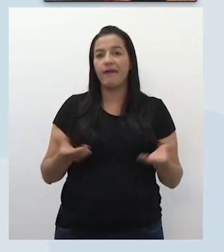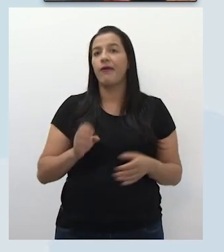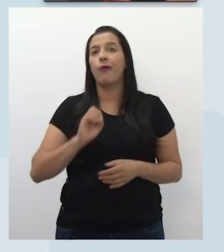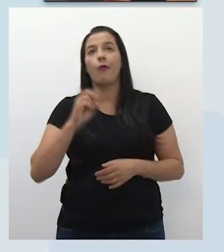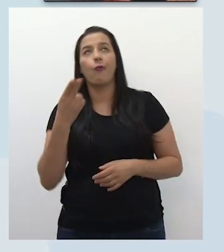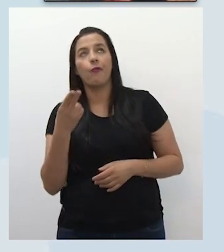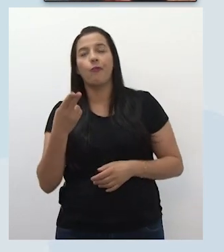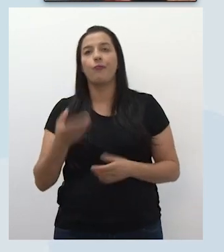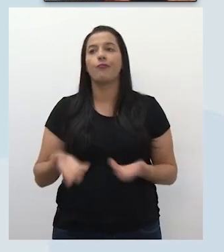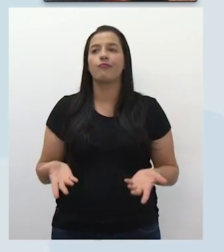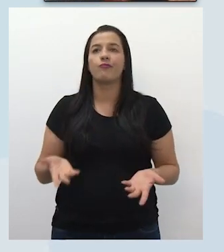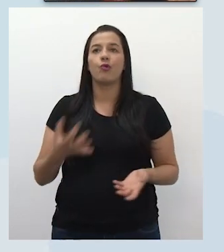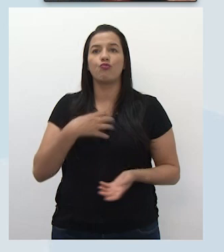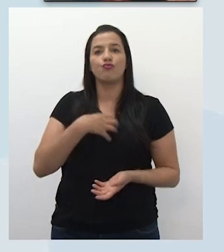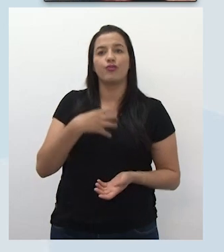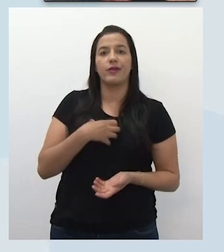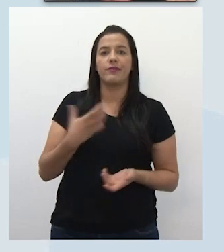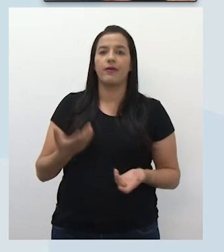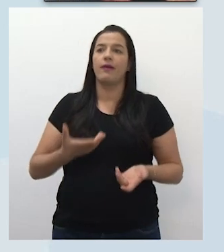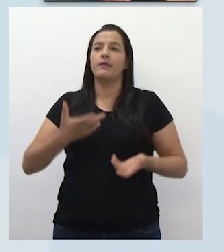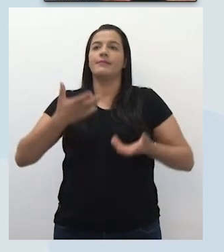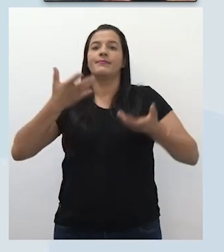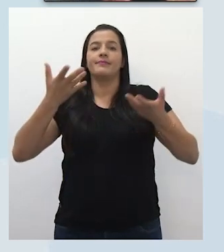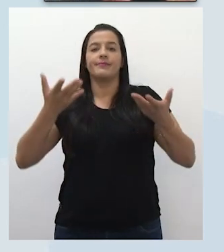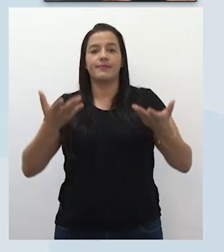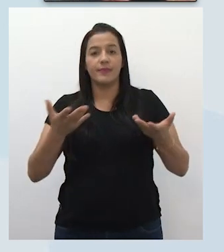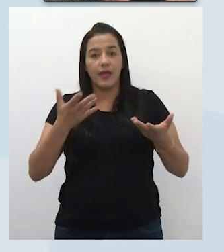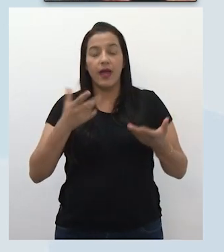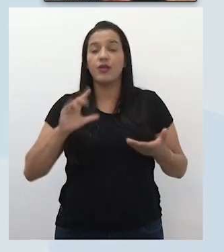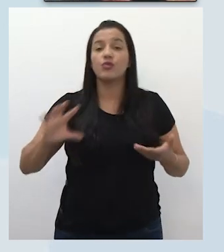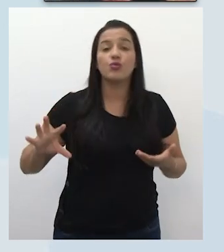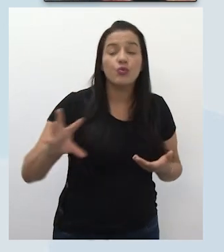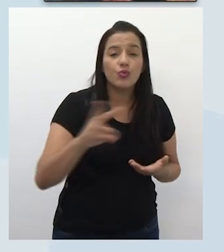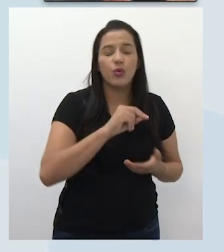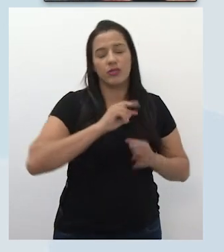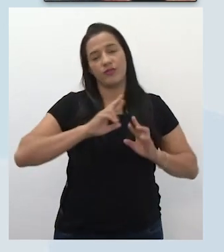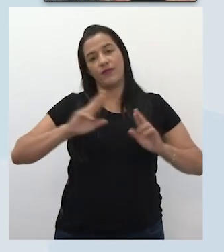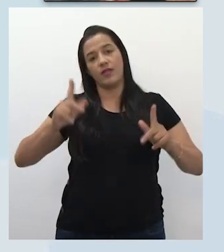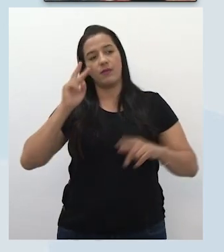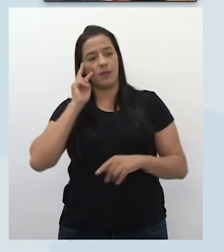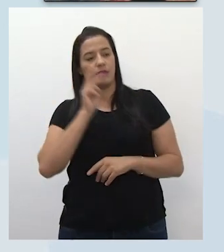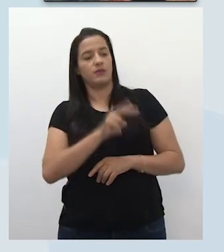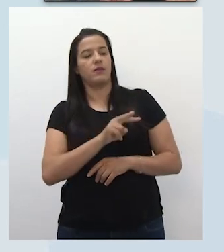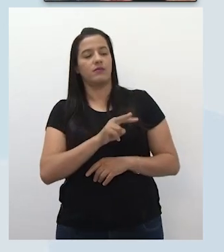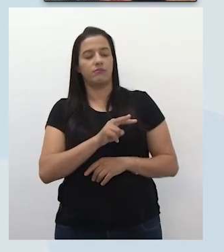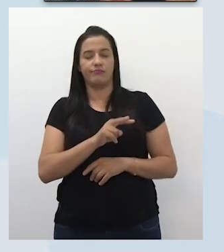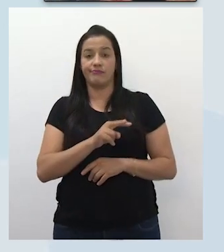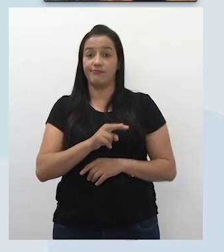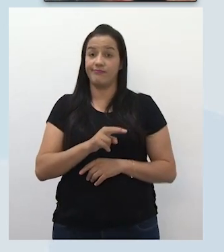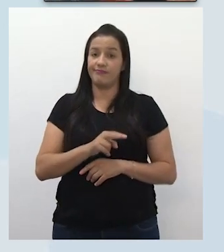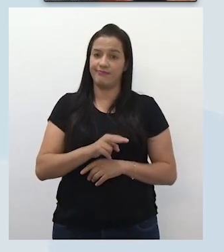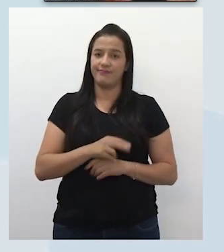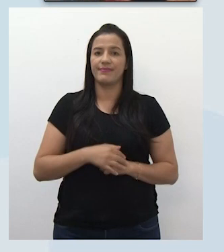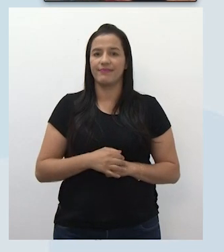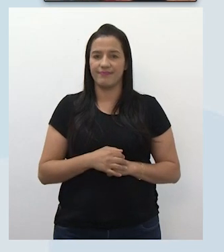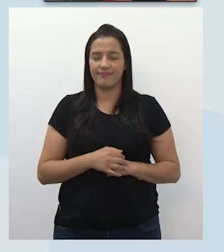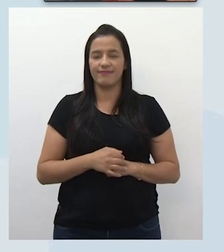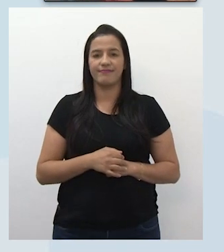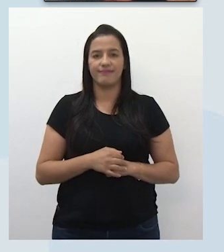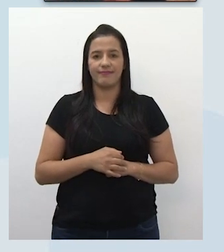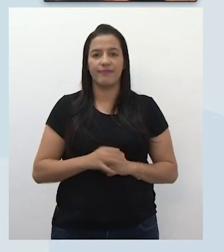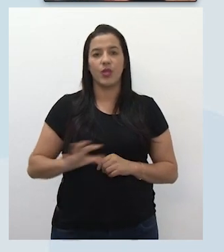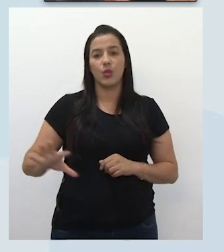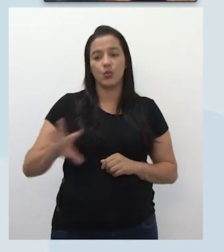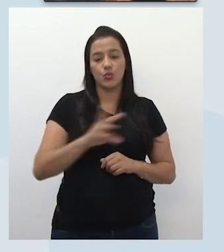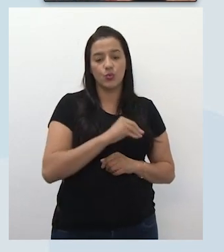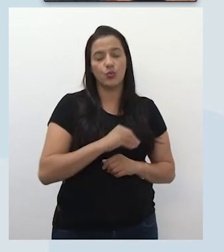Um simples A que a gente emite faz toda a diferença para quem recebe, né? Faz toda a diferença